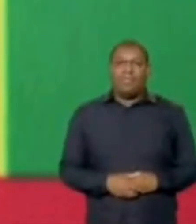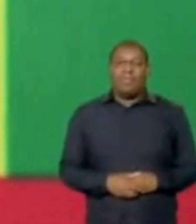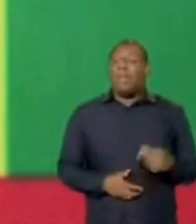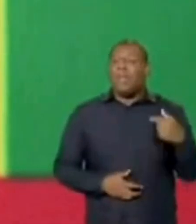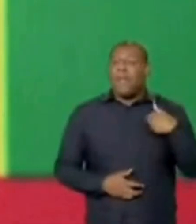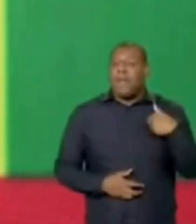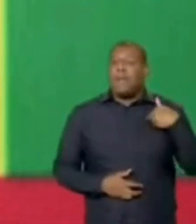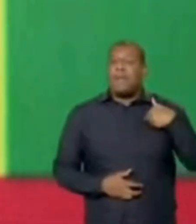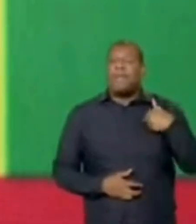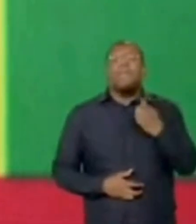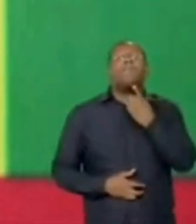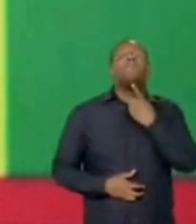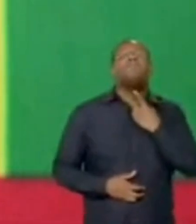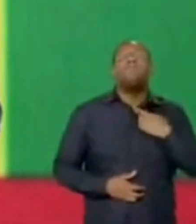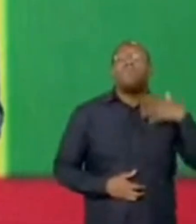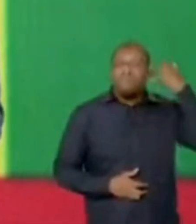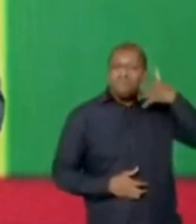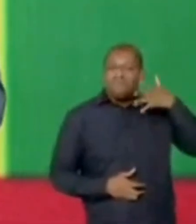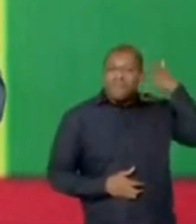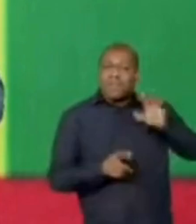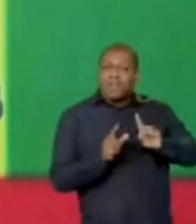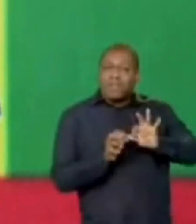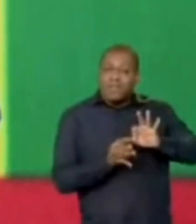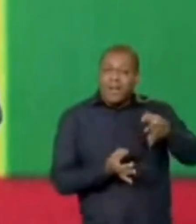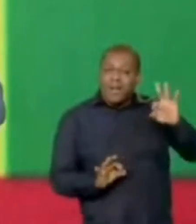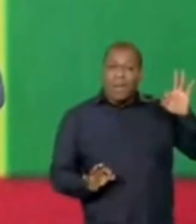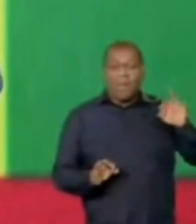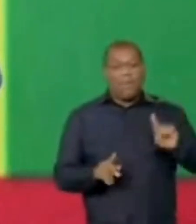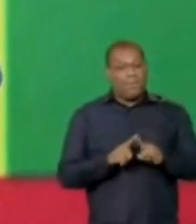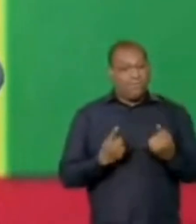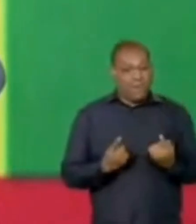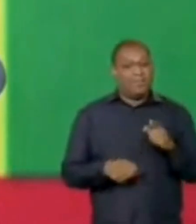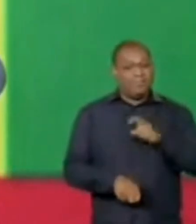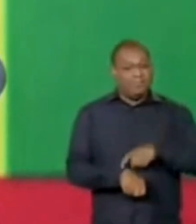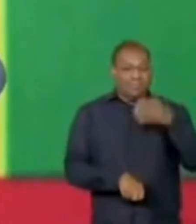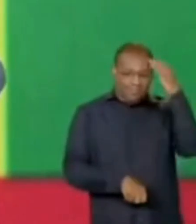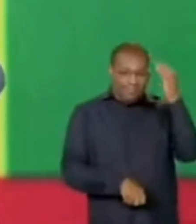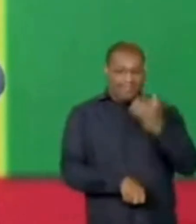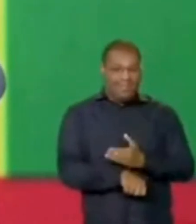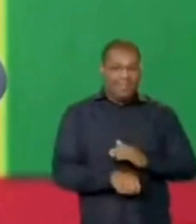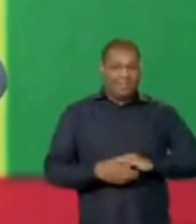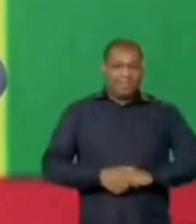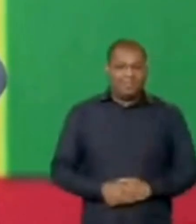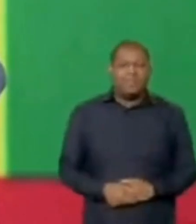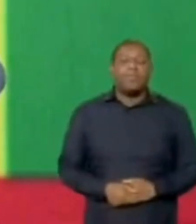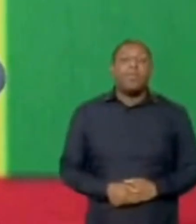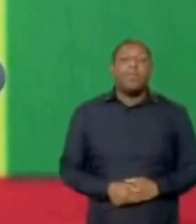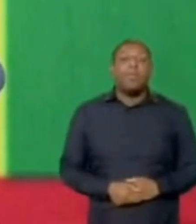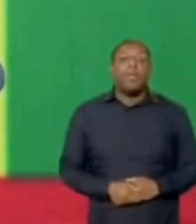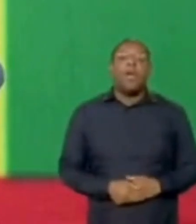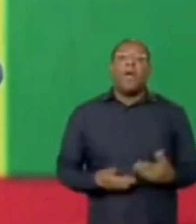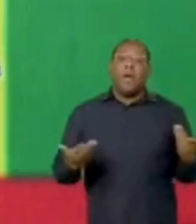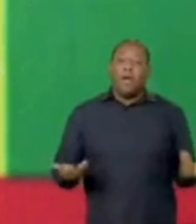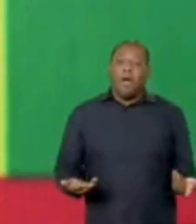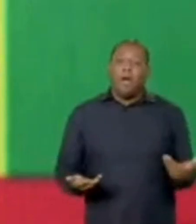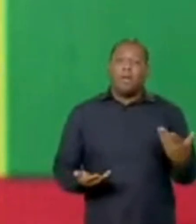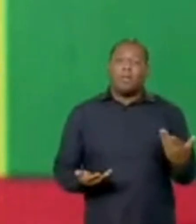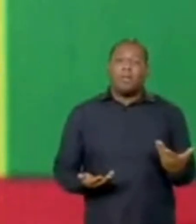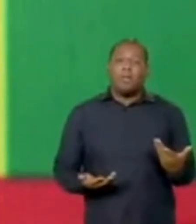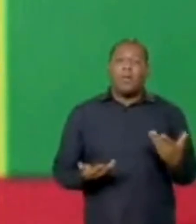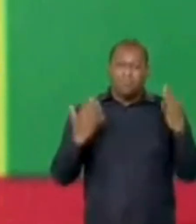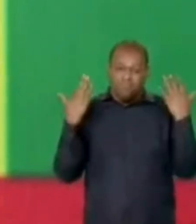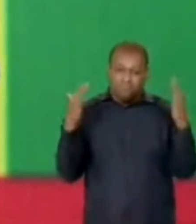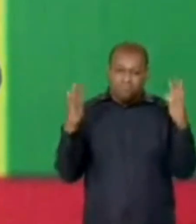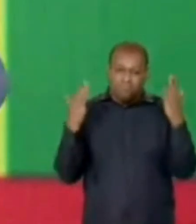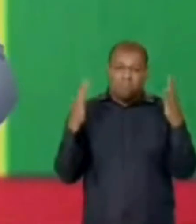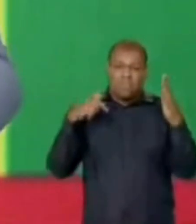do governo relacionadas com a Previdência, o deputado Ubiratã Sanderson, do PL